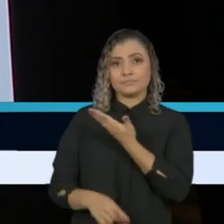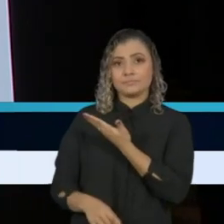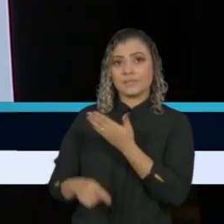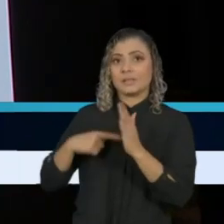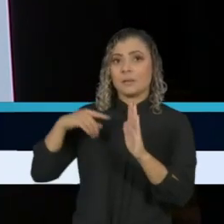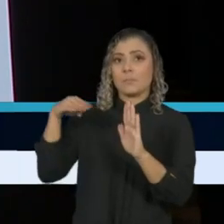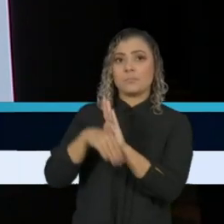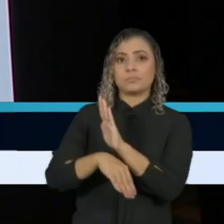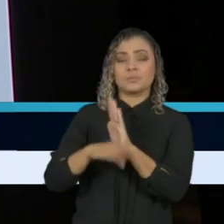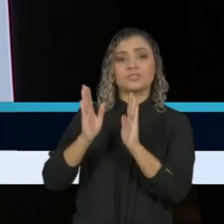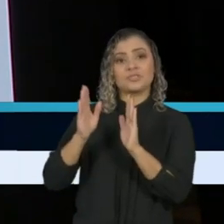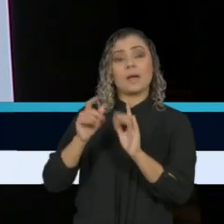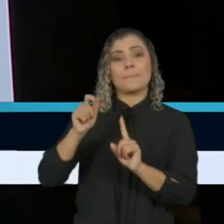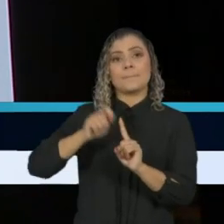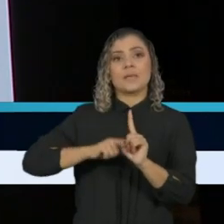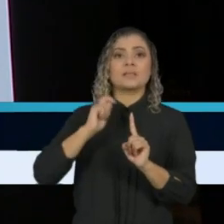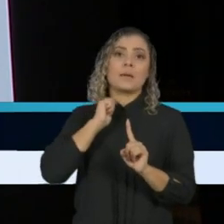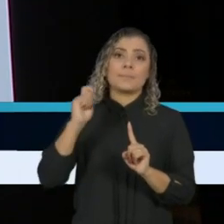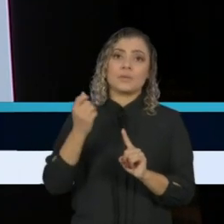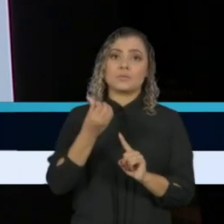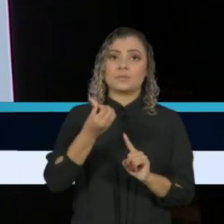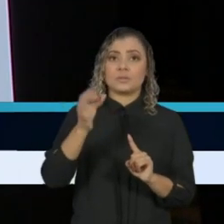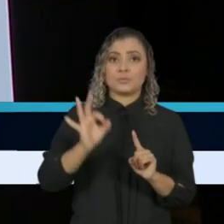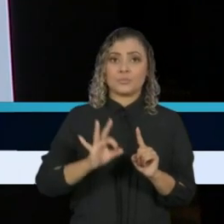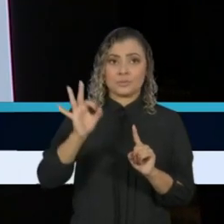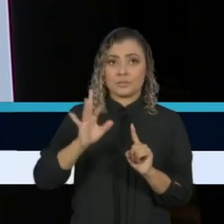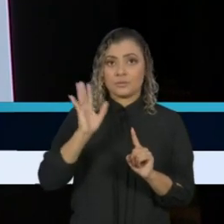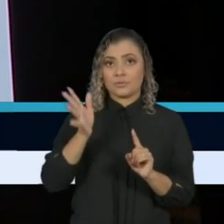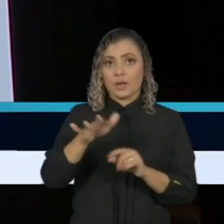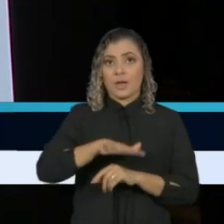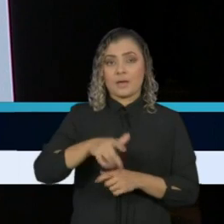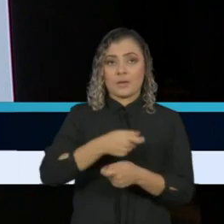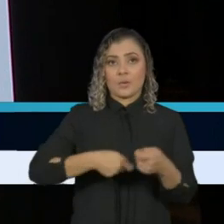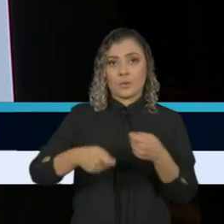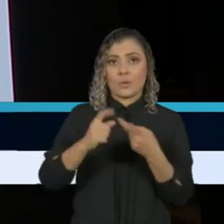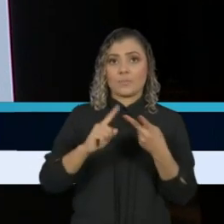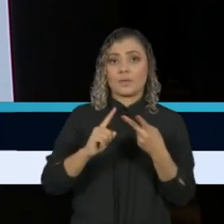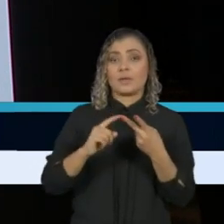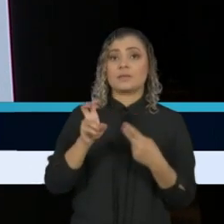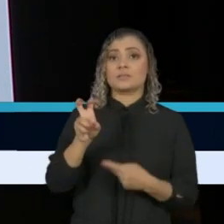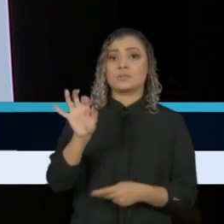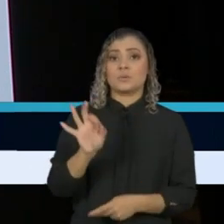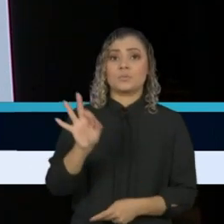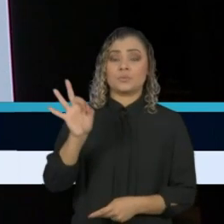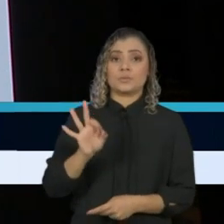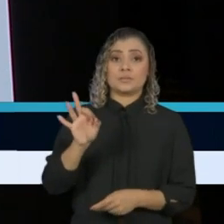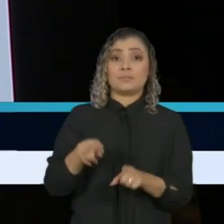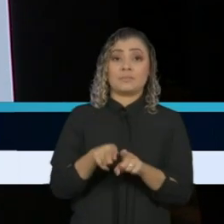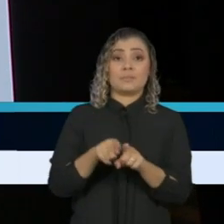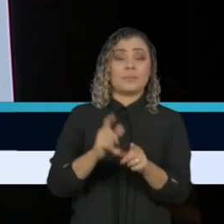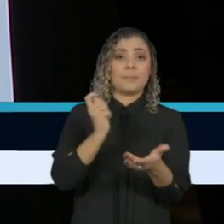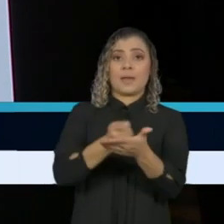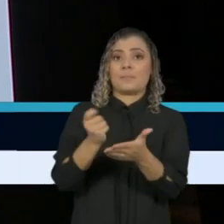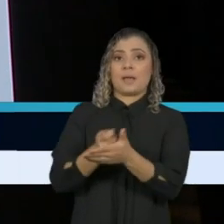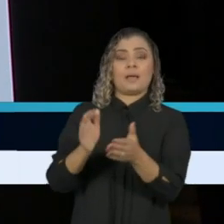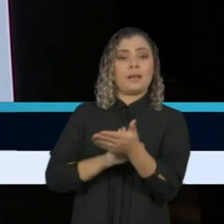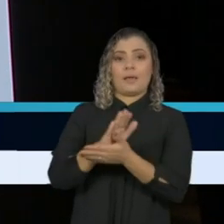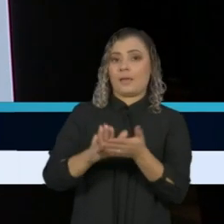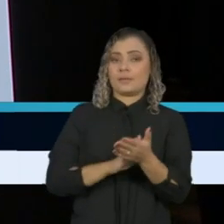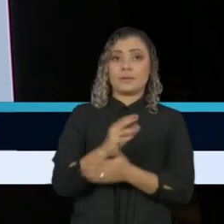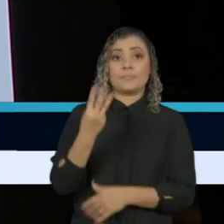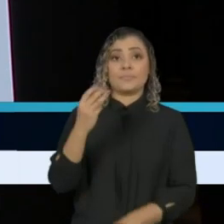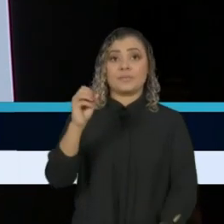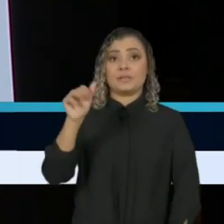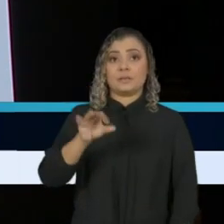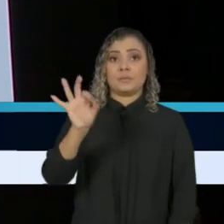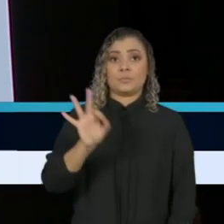queda já projetada de abril de 6% da atividade econômica, um aumento de 5% na inadimplência e uma queda de